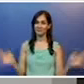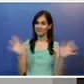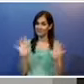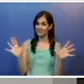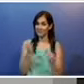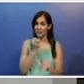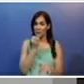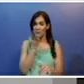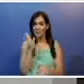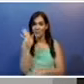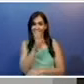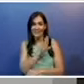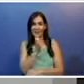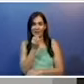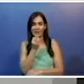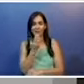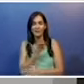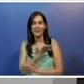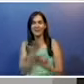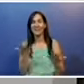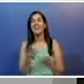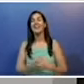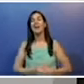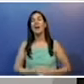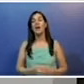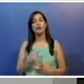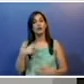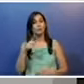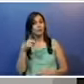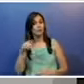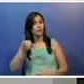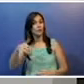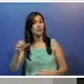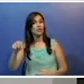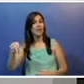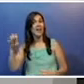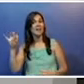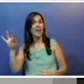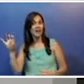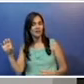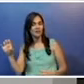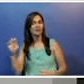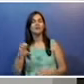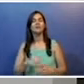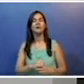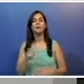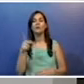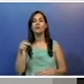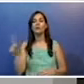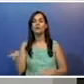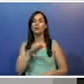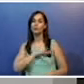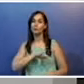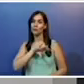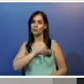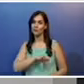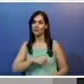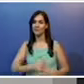Olá, boa tarde, tudo bem? Sou a professora Janete, da Secretaria Municipal de Educação, professora de língua